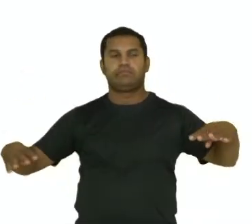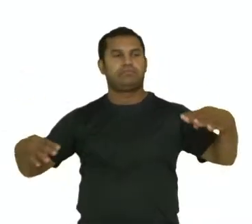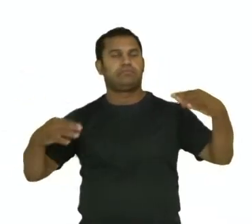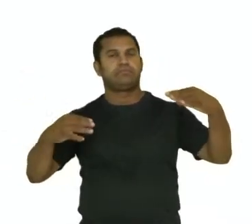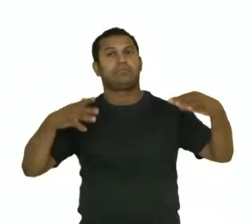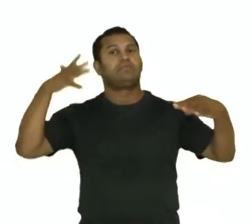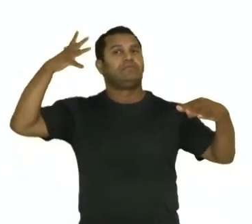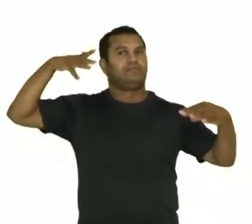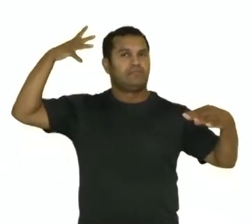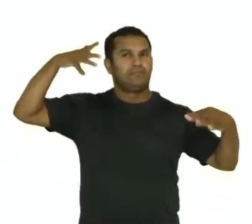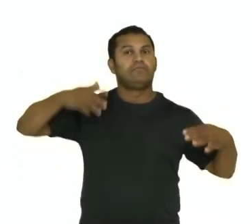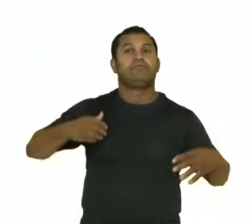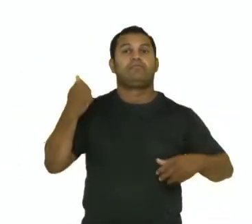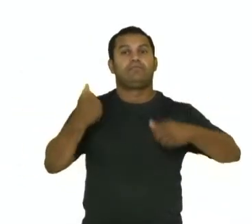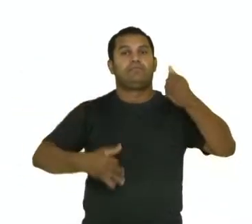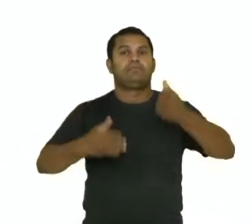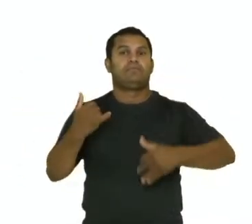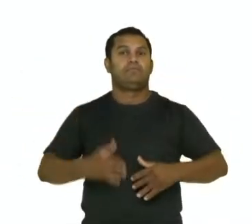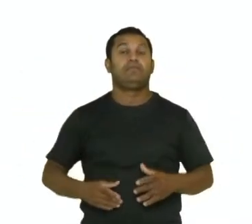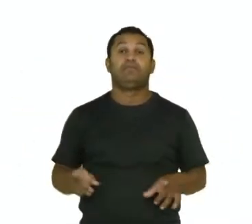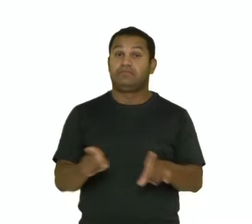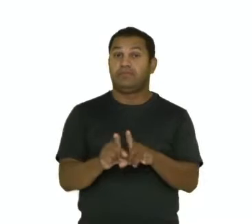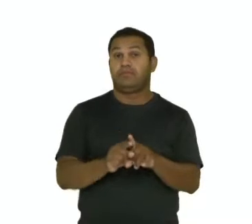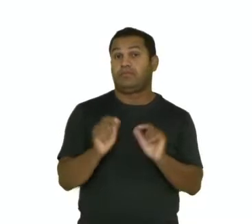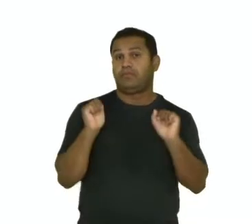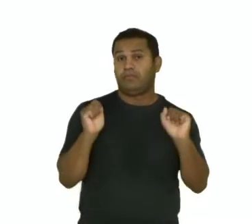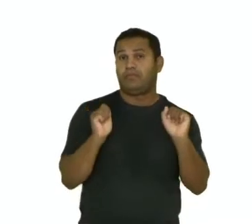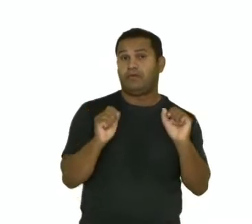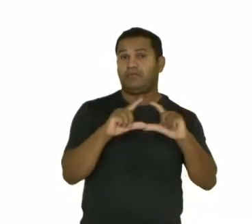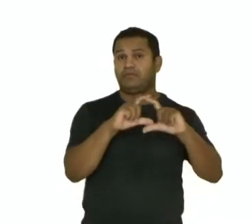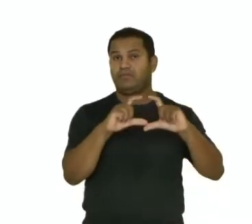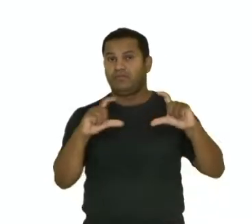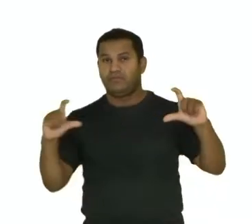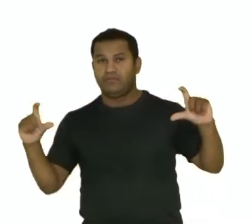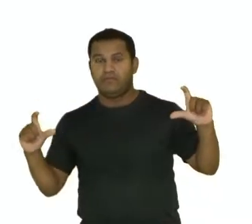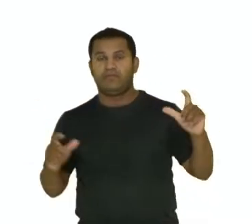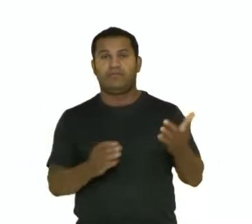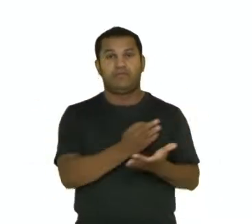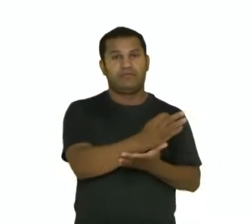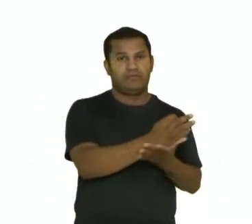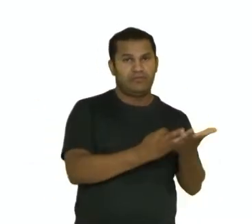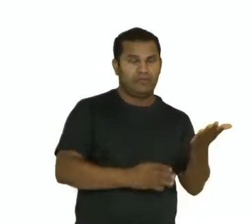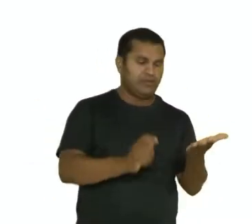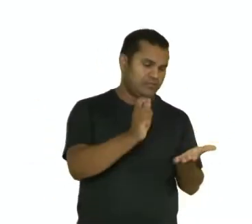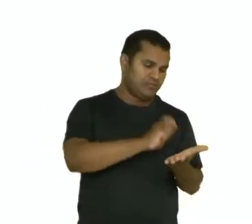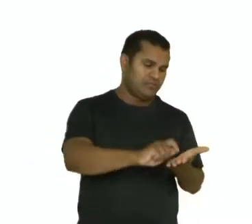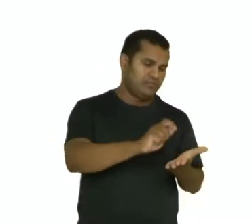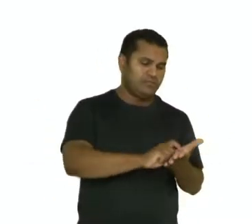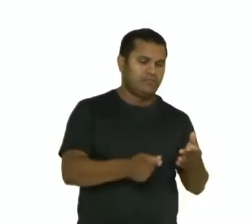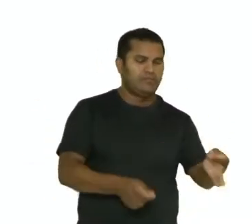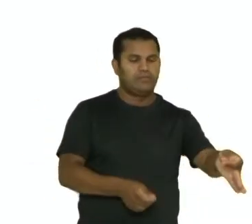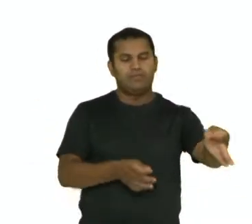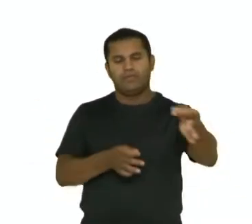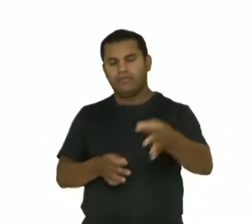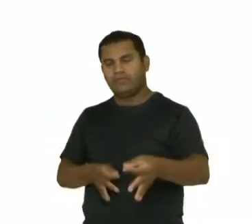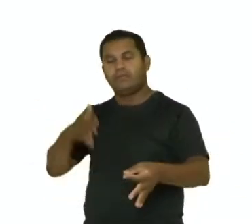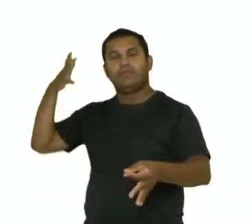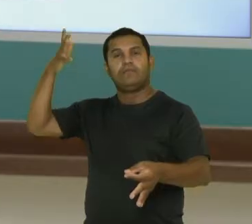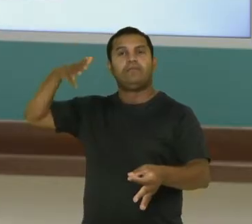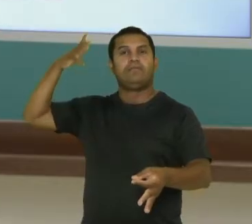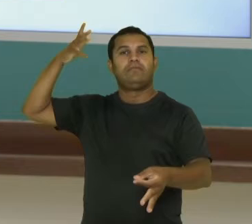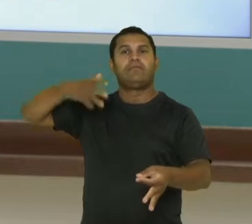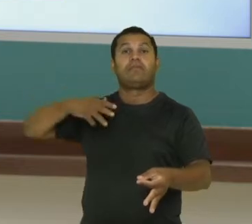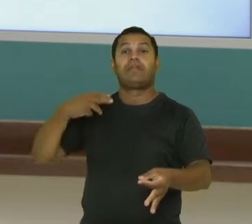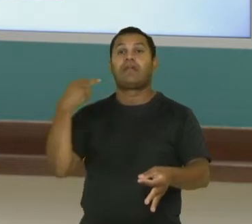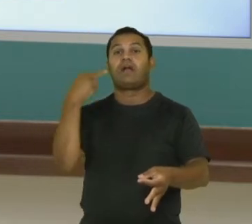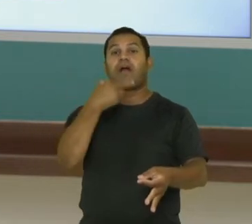esse propósito. Pode ser uma oração, pode ser uma fala. E também a maneira própria de se expressar através da fala. Ele traz o exemplo aqui